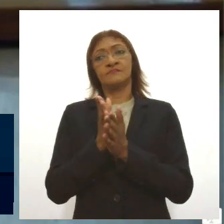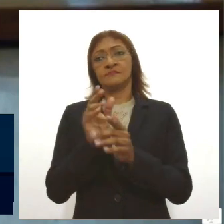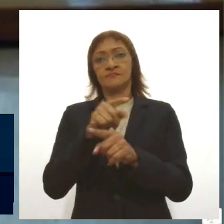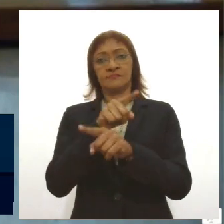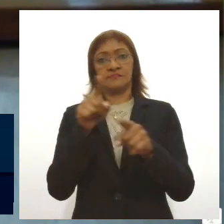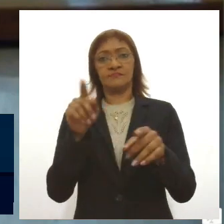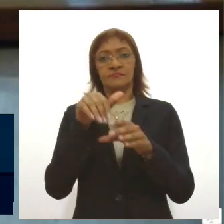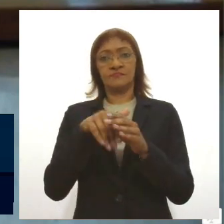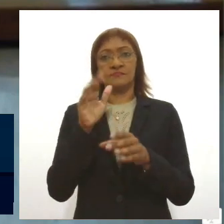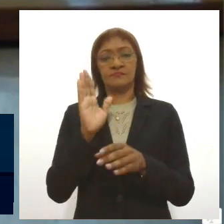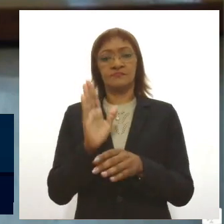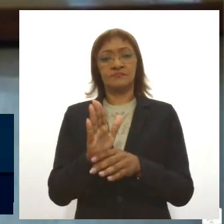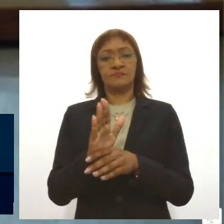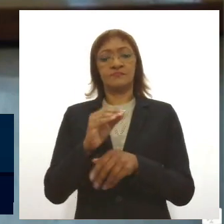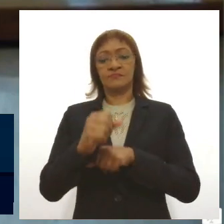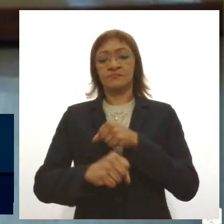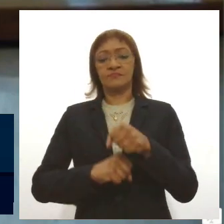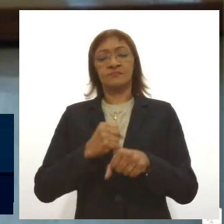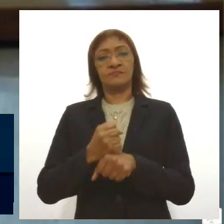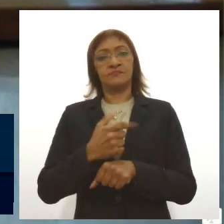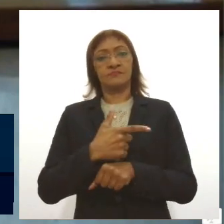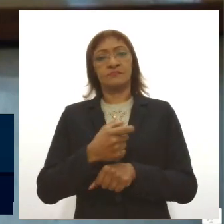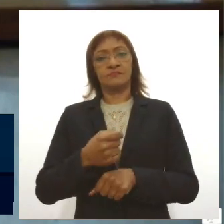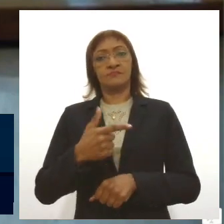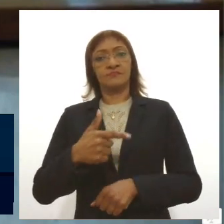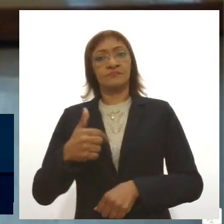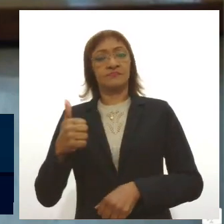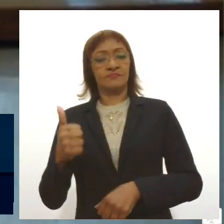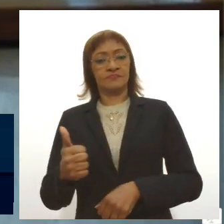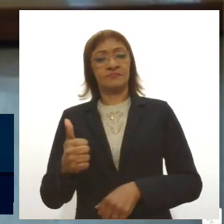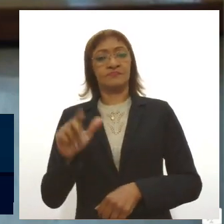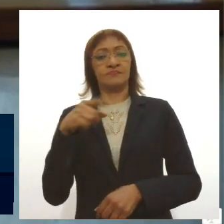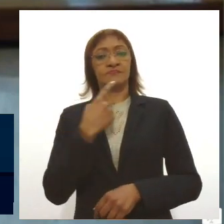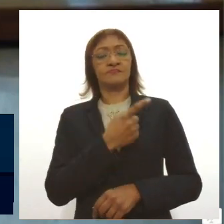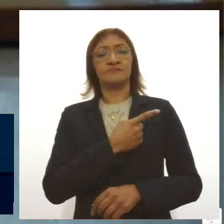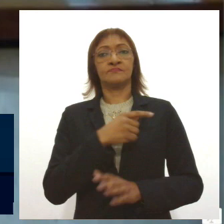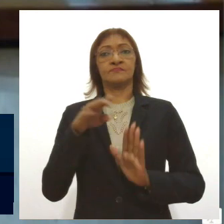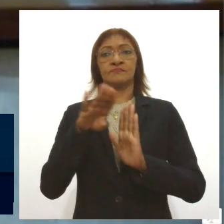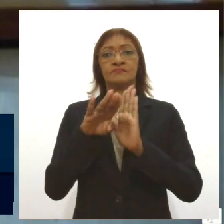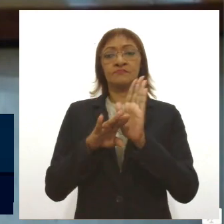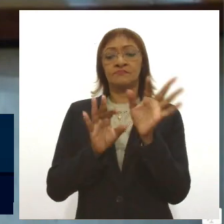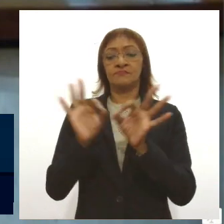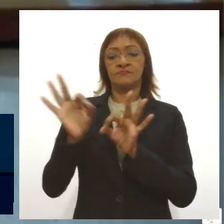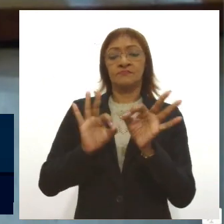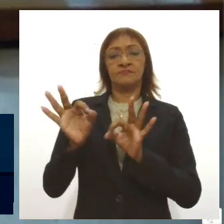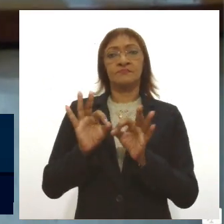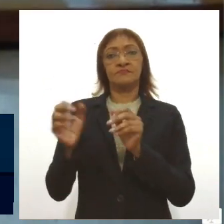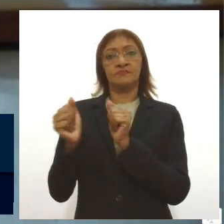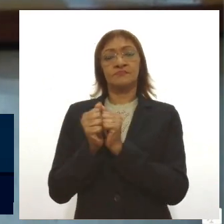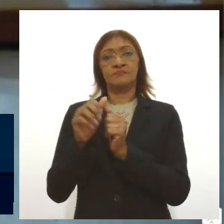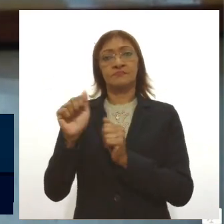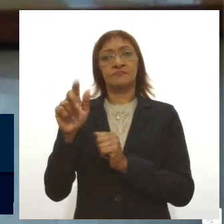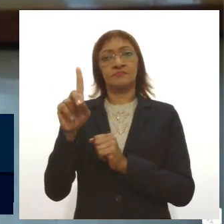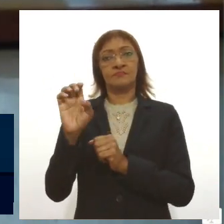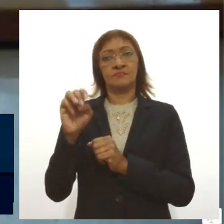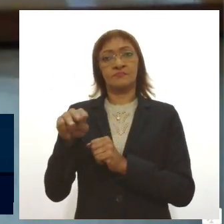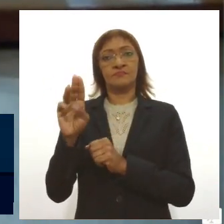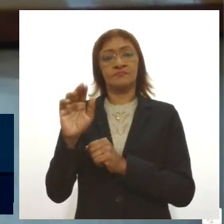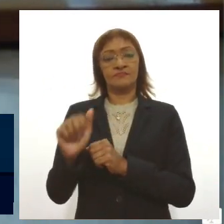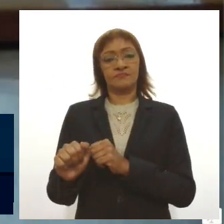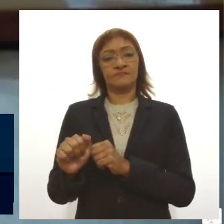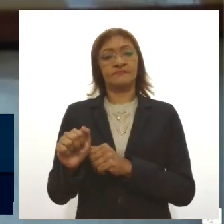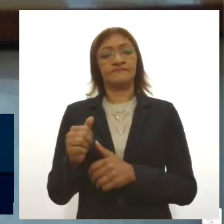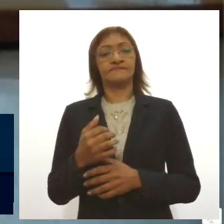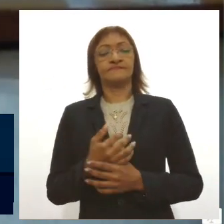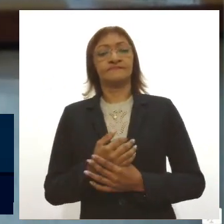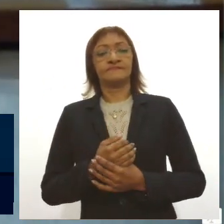senhores. E a partir do próximo ano, a gente vai elaborar um plano de trabalho conjuntamente com a ADEMA, né? E também